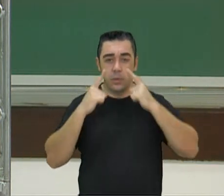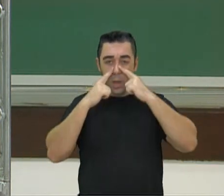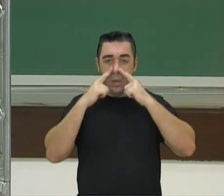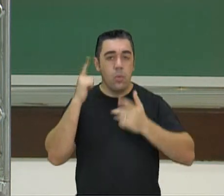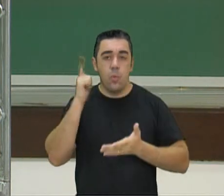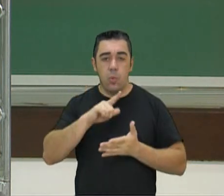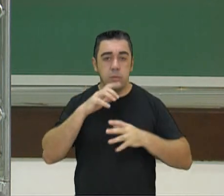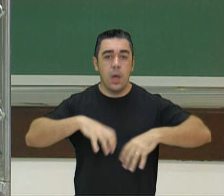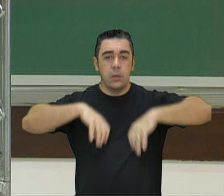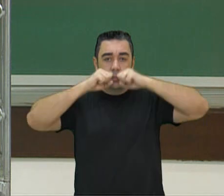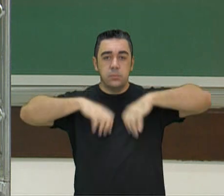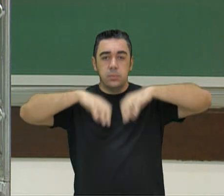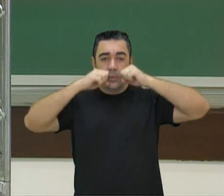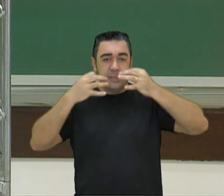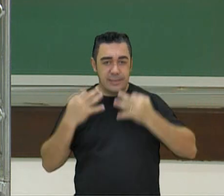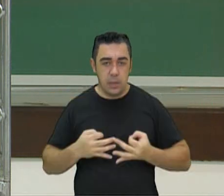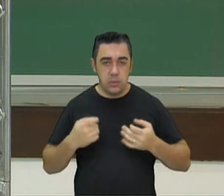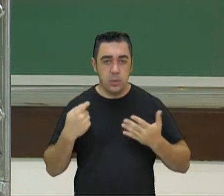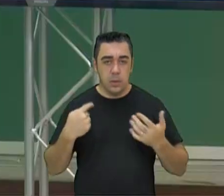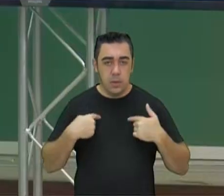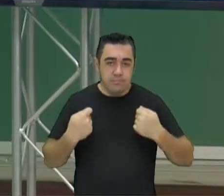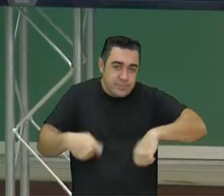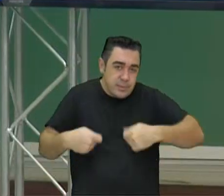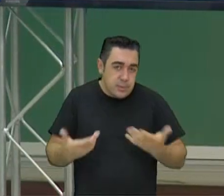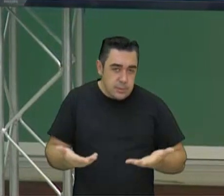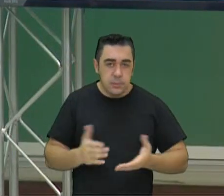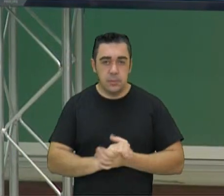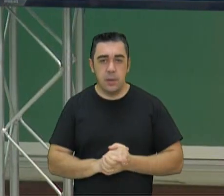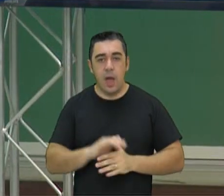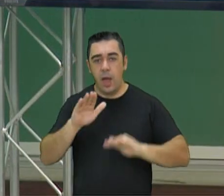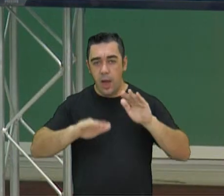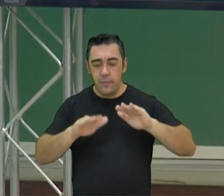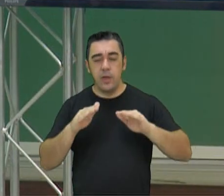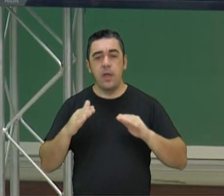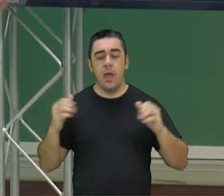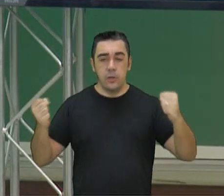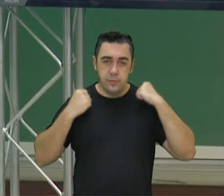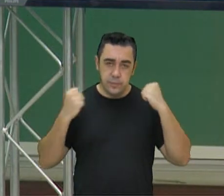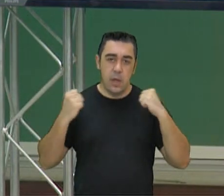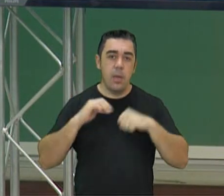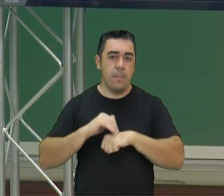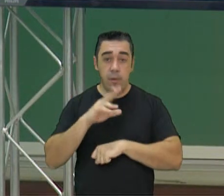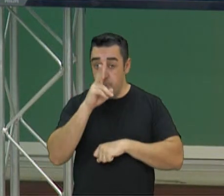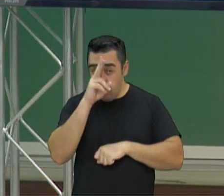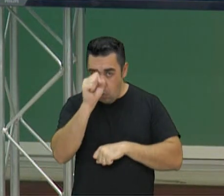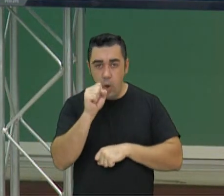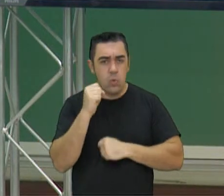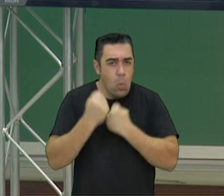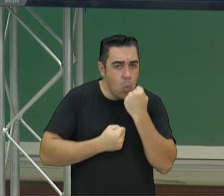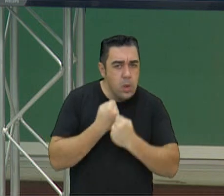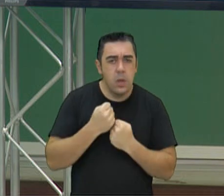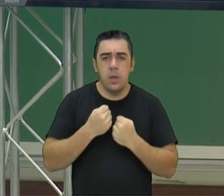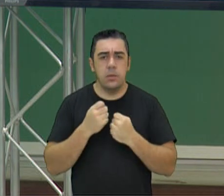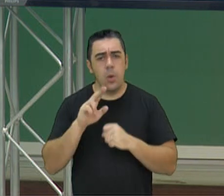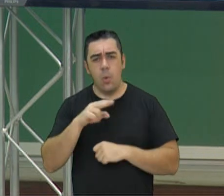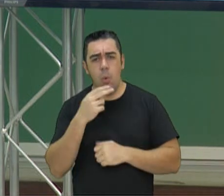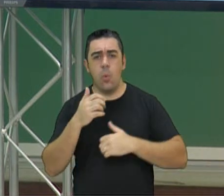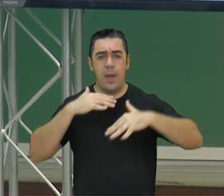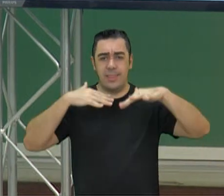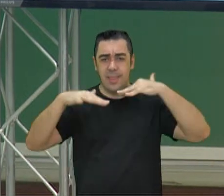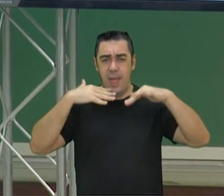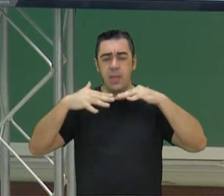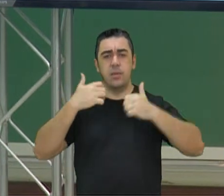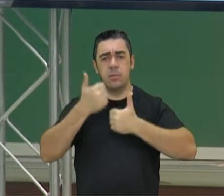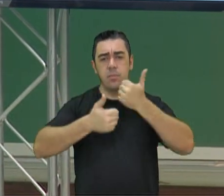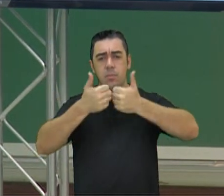não suprindo a necessidade, né? Então, durante exercícios mais intensos, principalmente para atletas, então no caso,